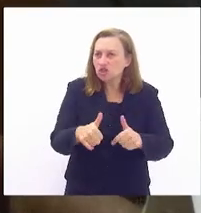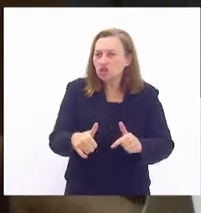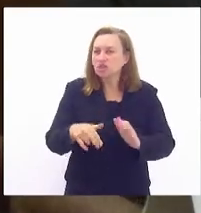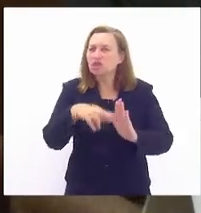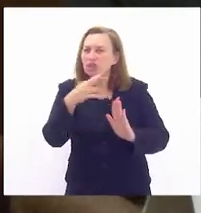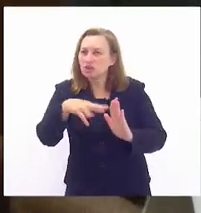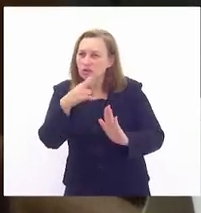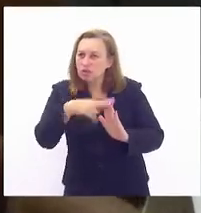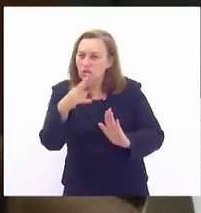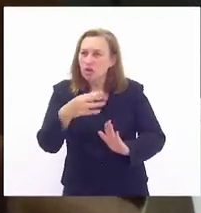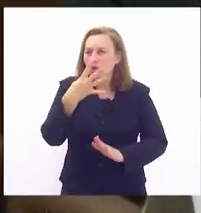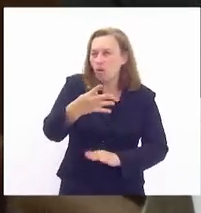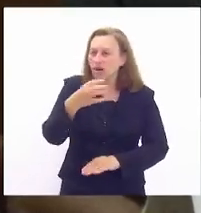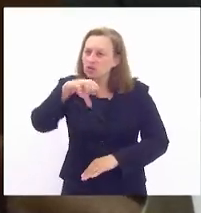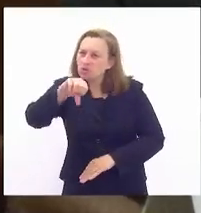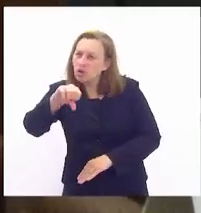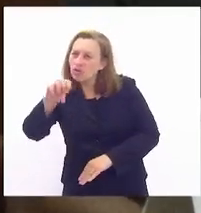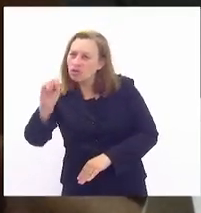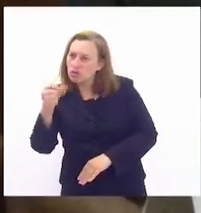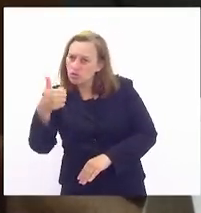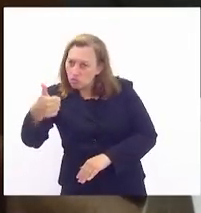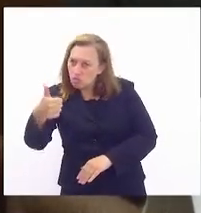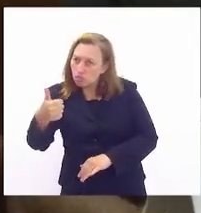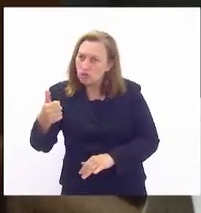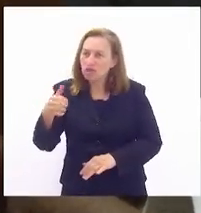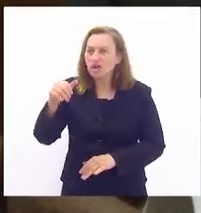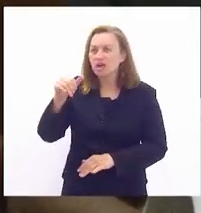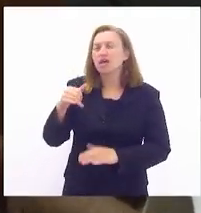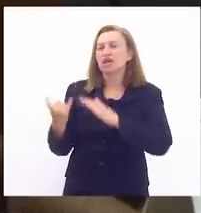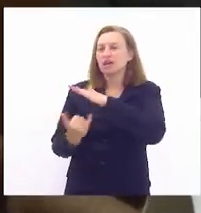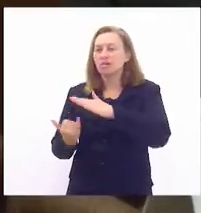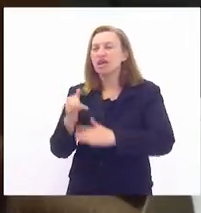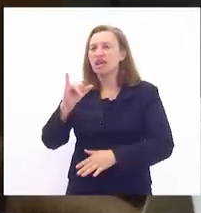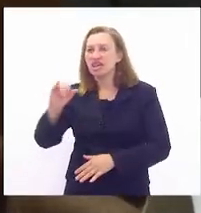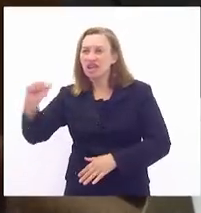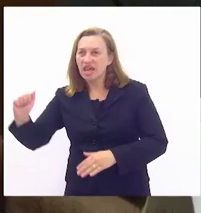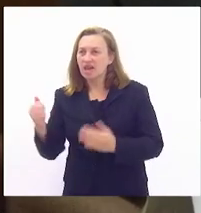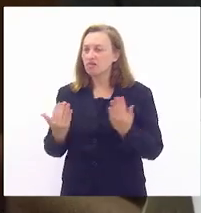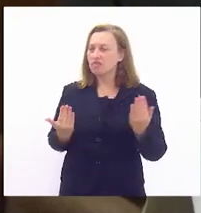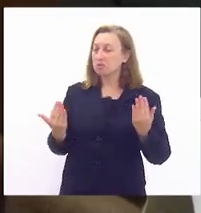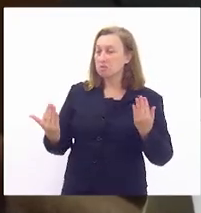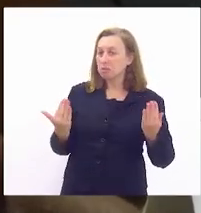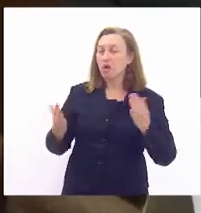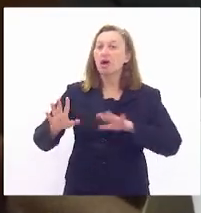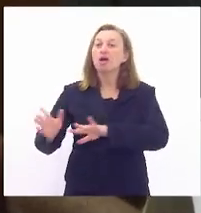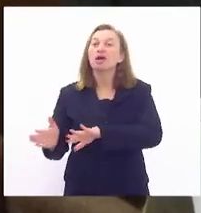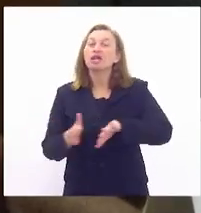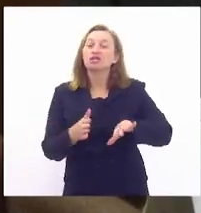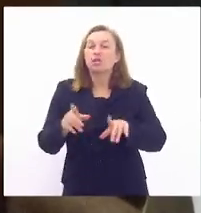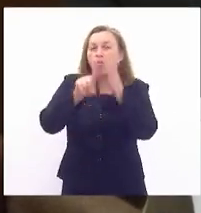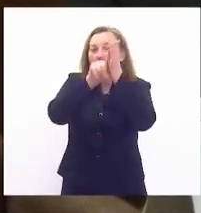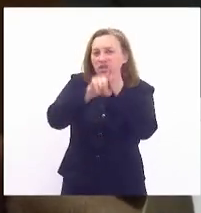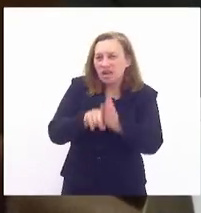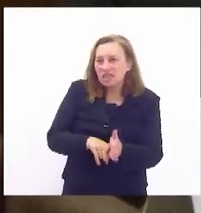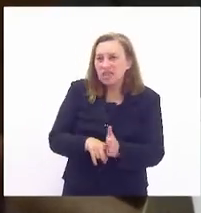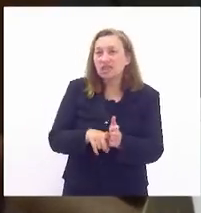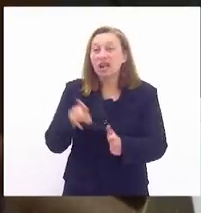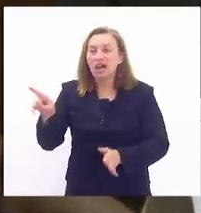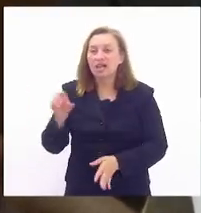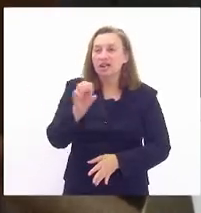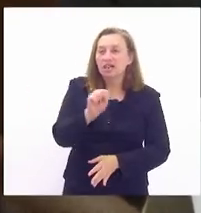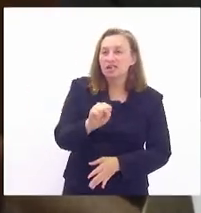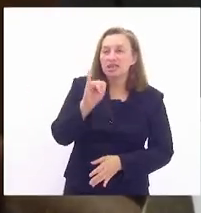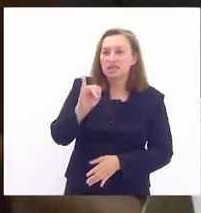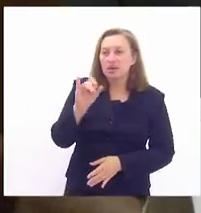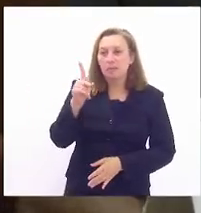da 491, que é o que o INEA deveria se basear esses anos, mas se omitiu. E eles estão analisando lá no CIPAM, que é a Câmara